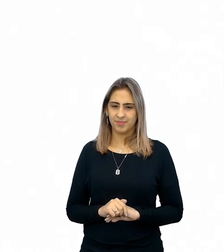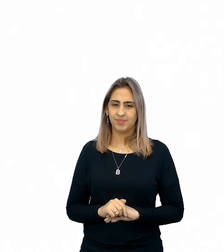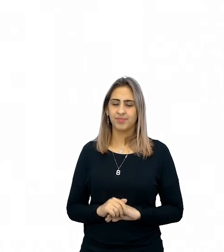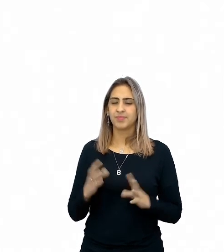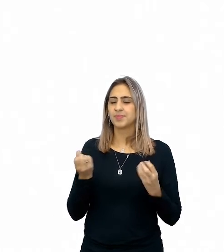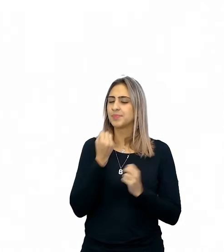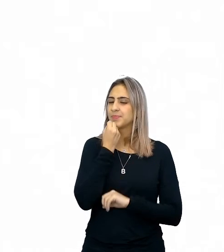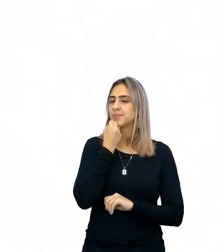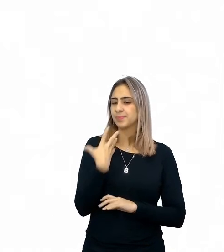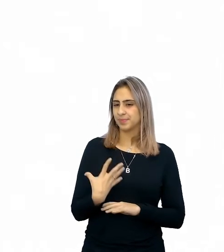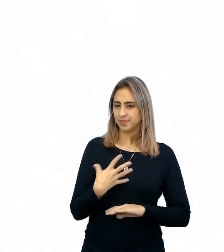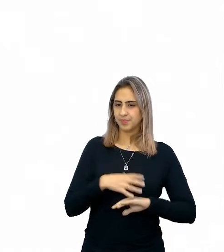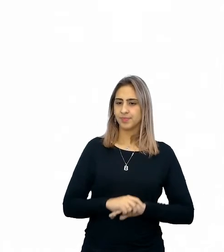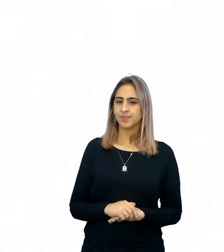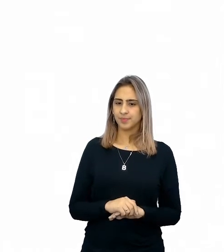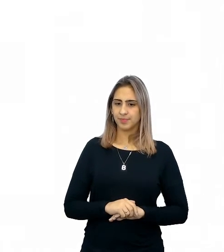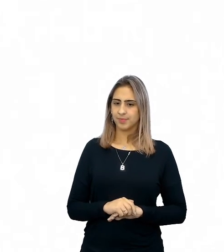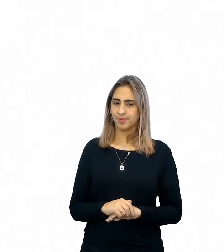Muito bem.